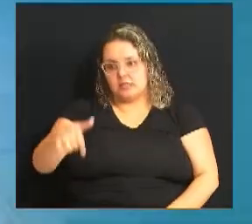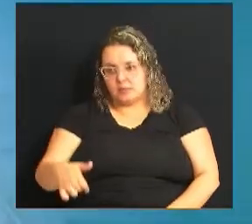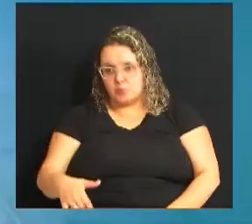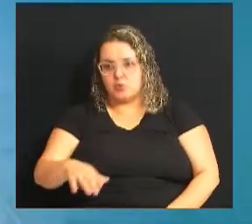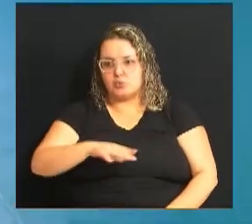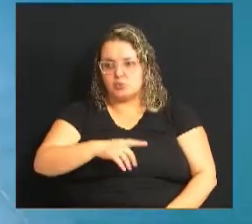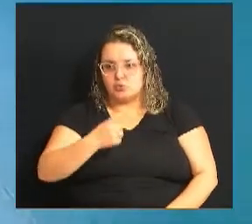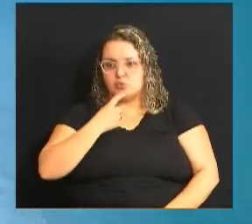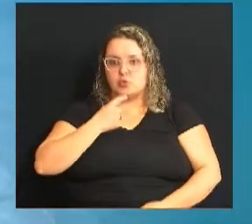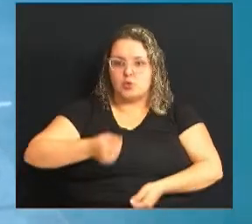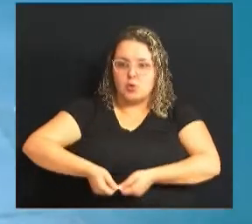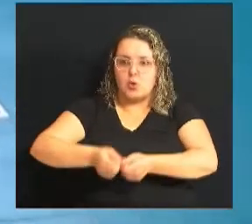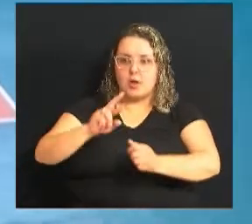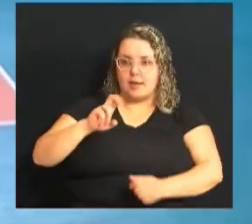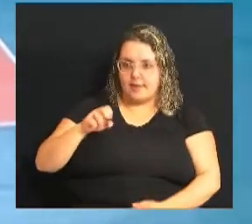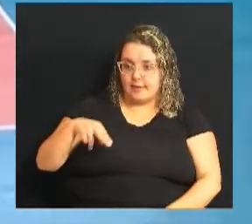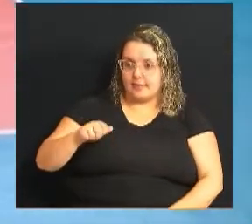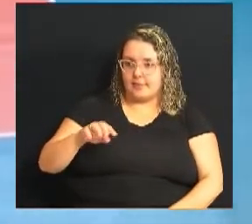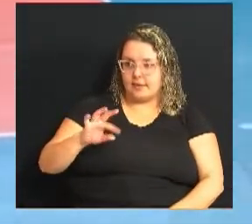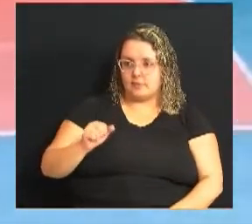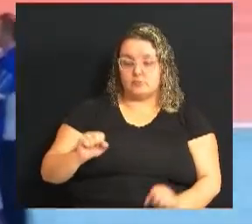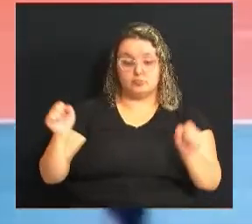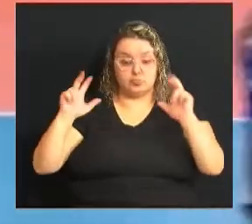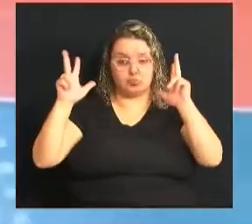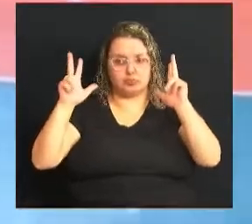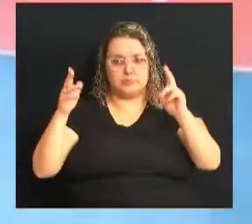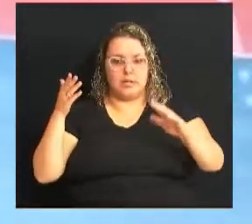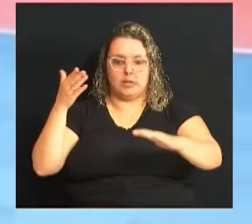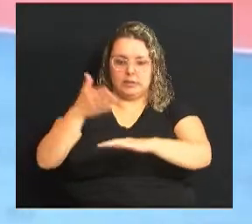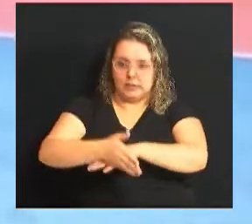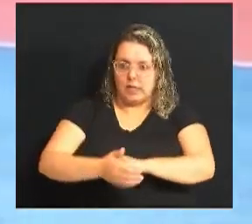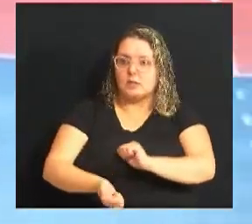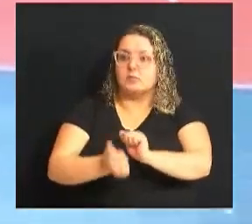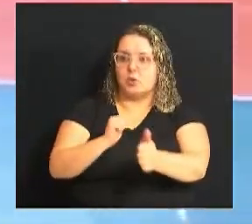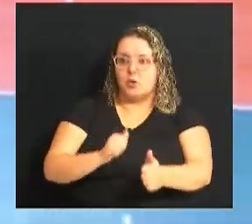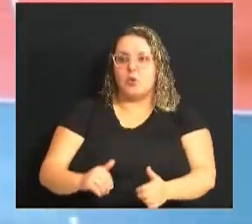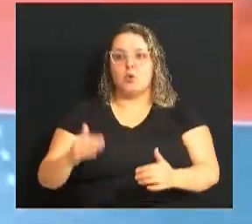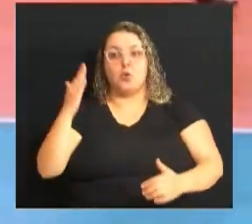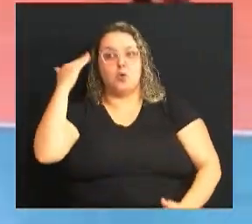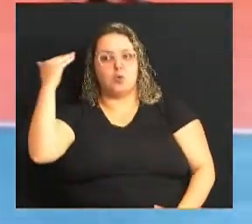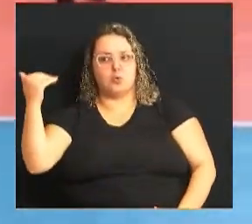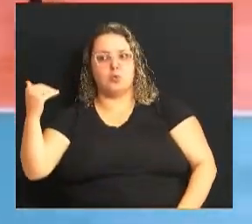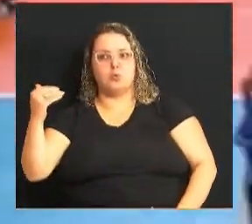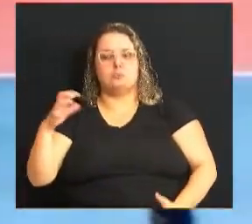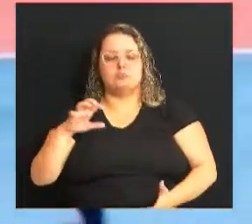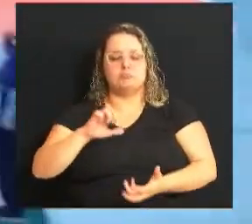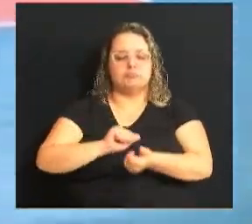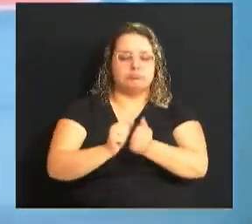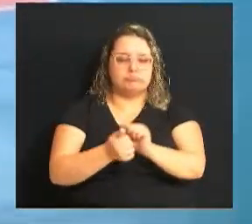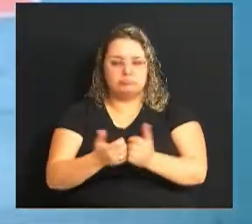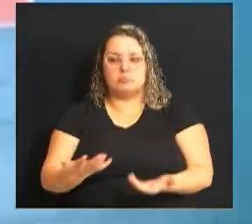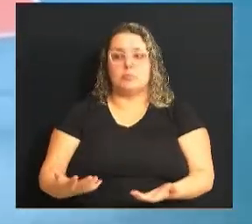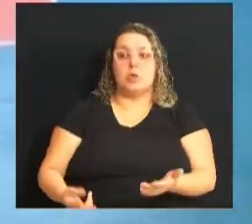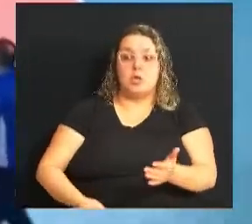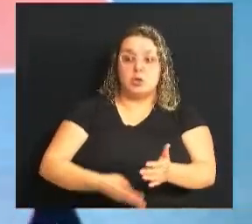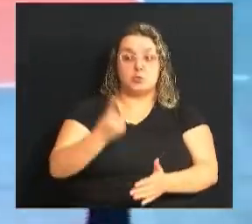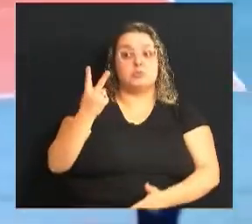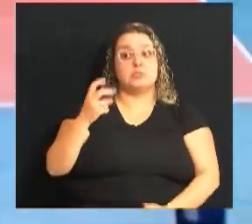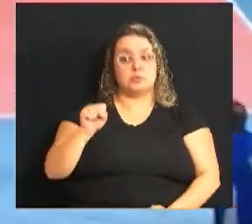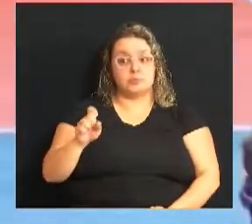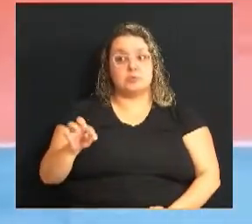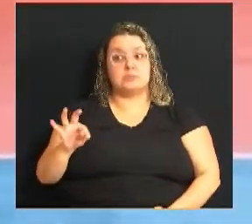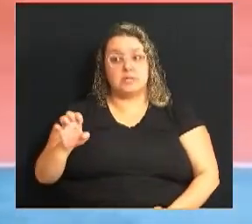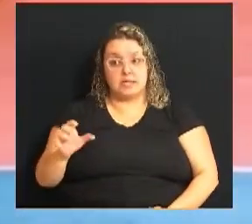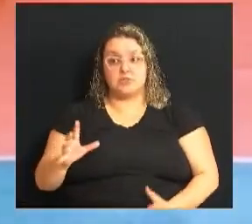Renata acordaram, entraram na partida, aquele famoso encaixe. E o segundo set foi todo do